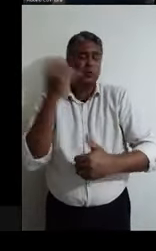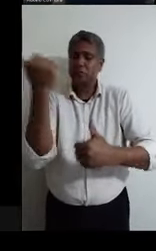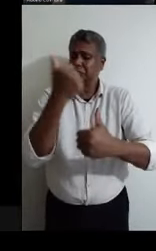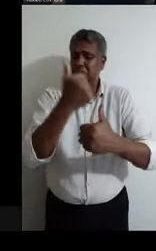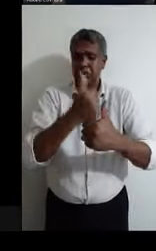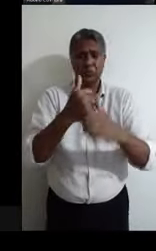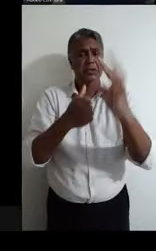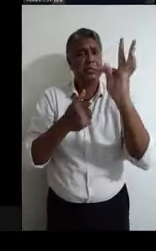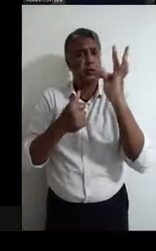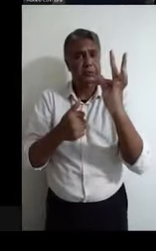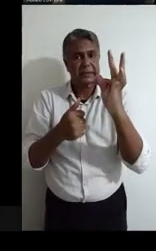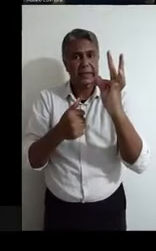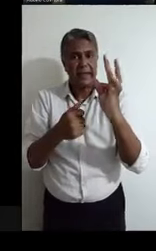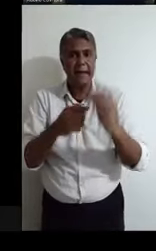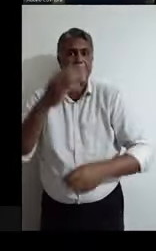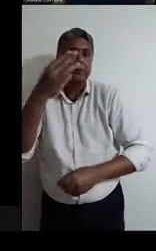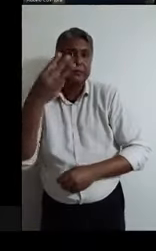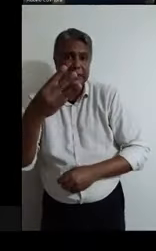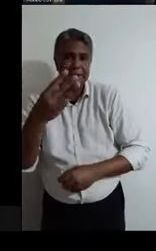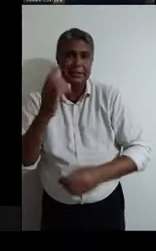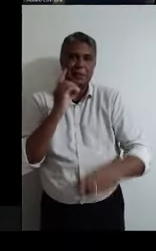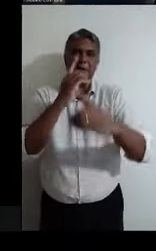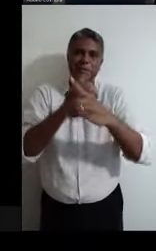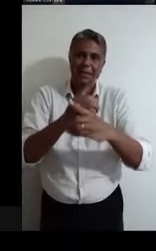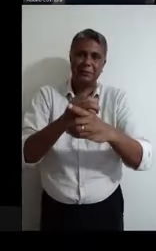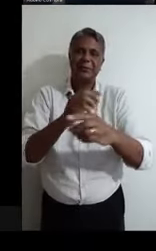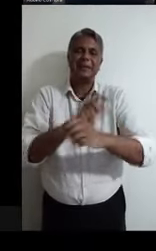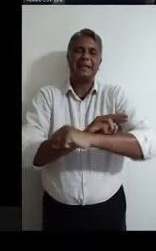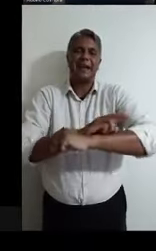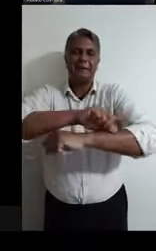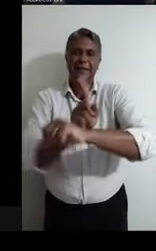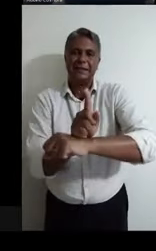o t por 3, nós obtemos que a velocidade vale 25 metros por segundo.